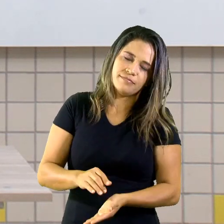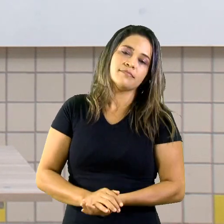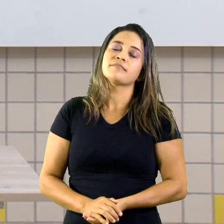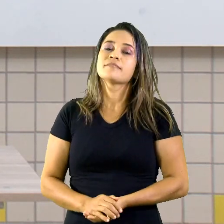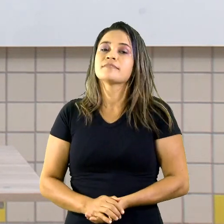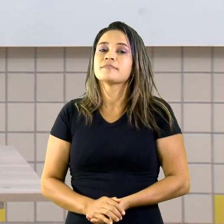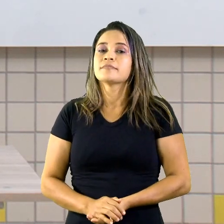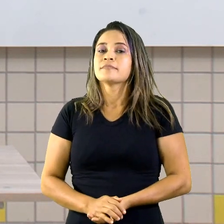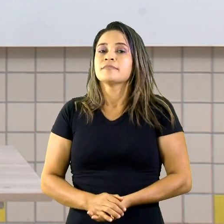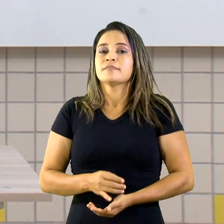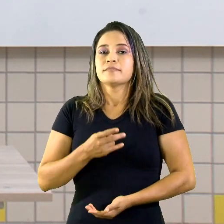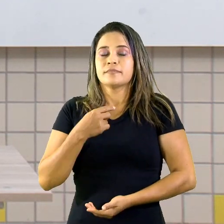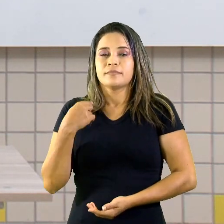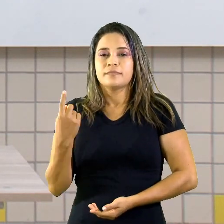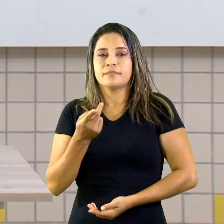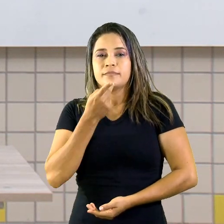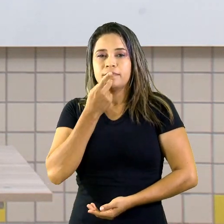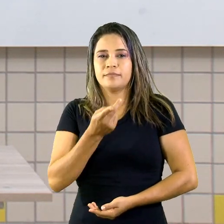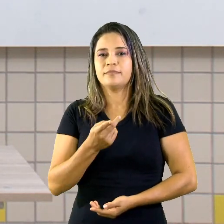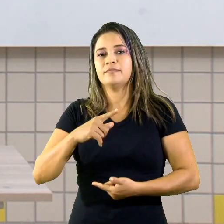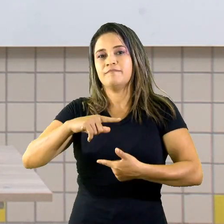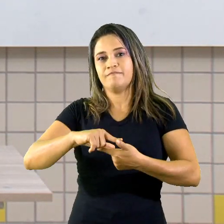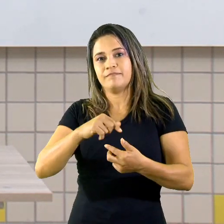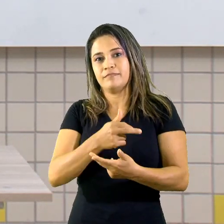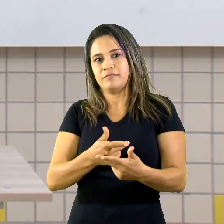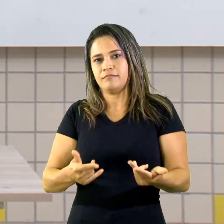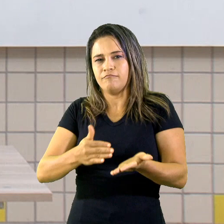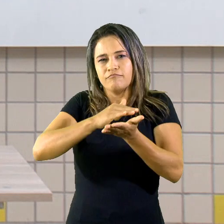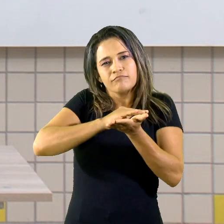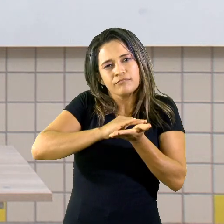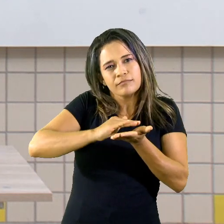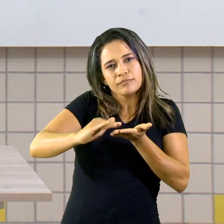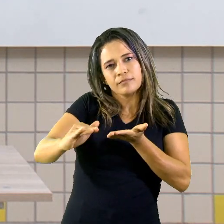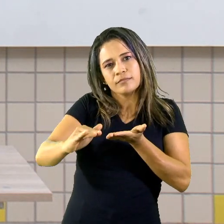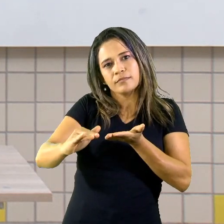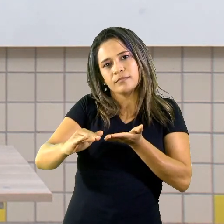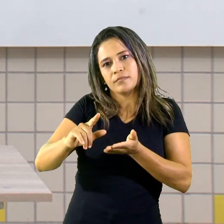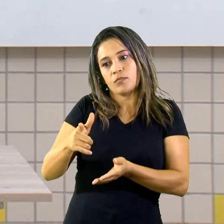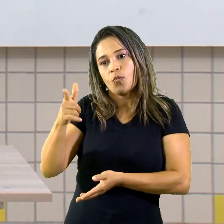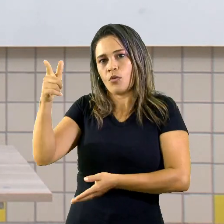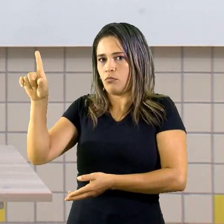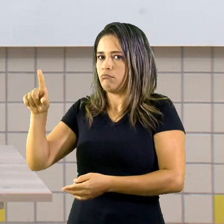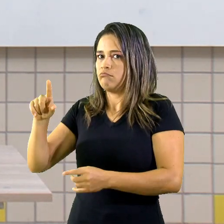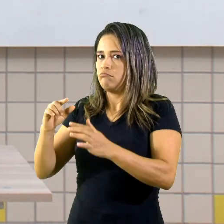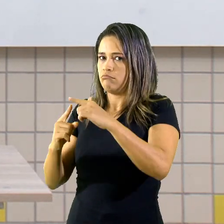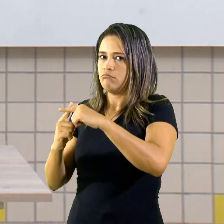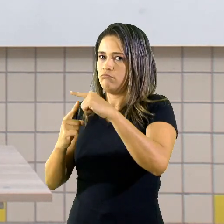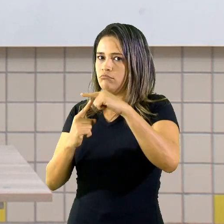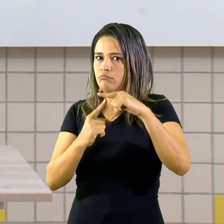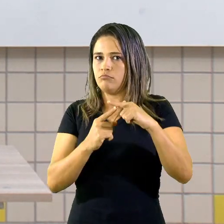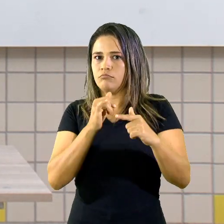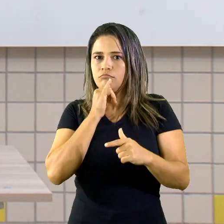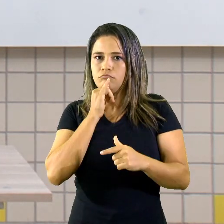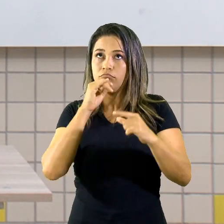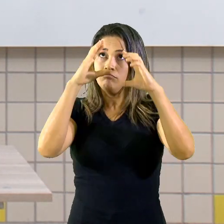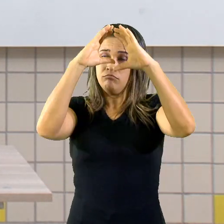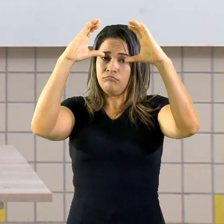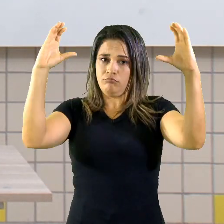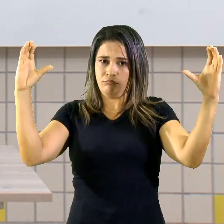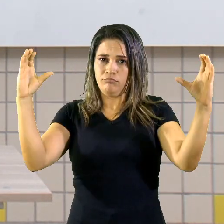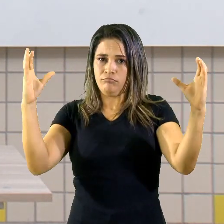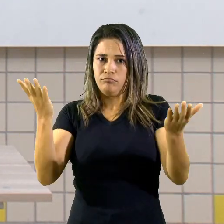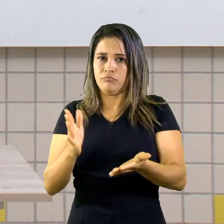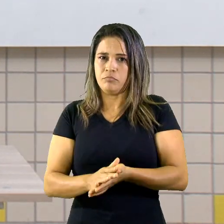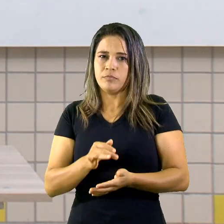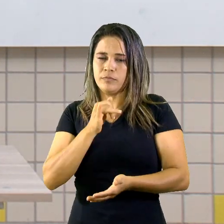falar sobre figuras geométricas planas. Existem outros tipos de figura, por exemplo, as figuras espaciais. Quando a gente